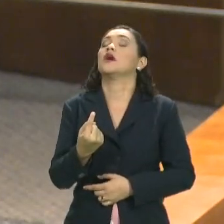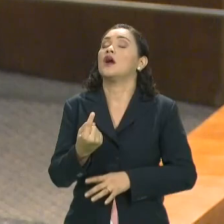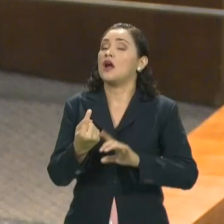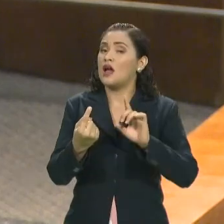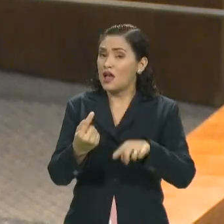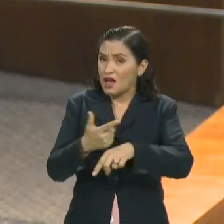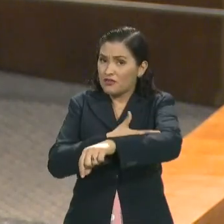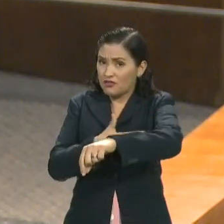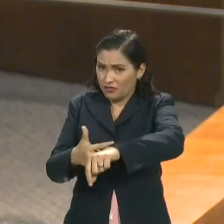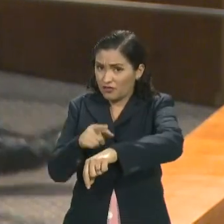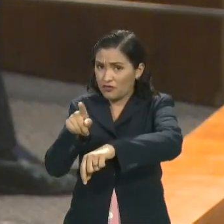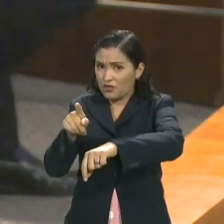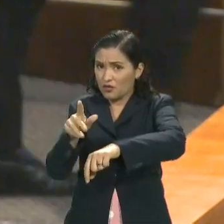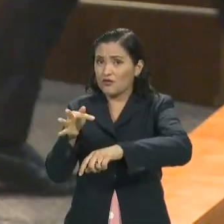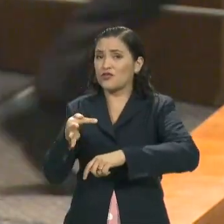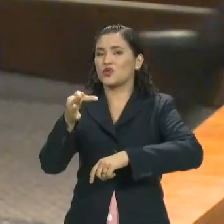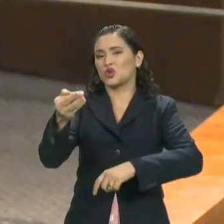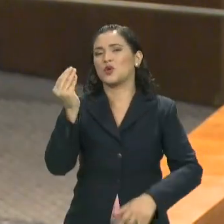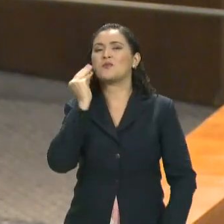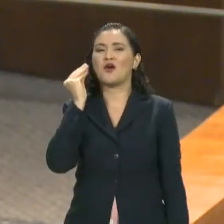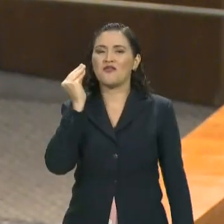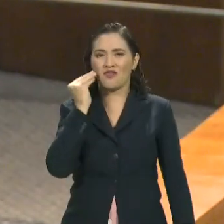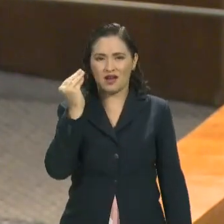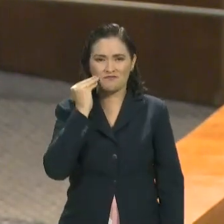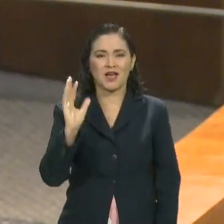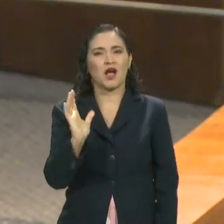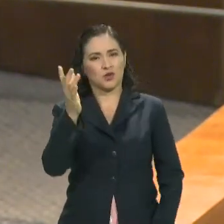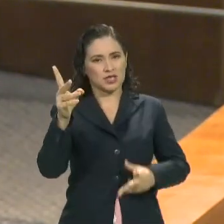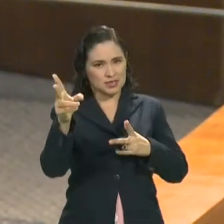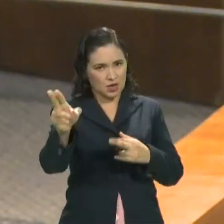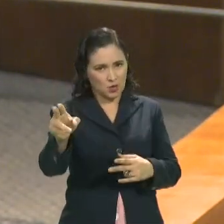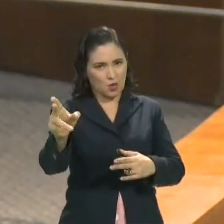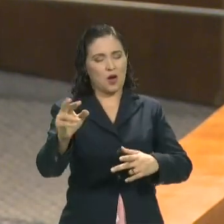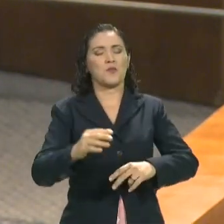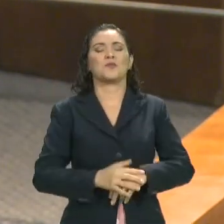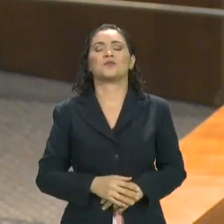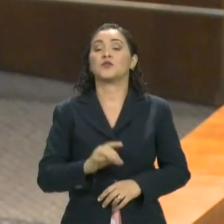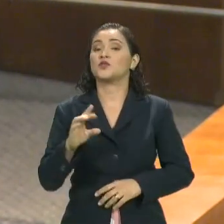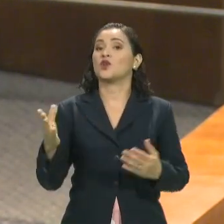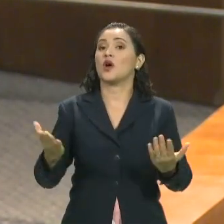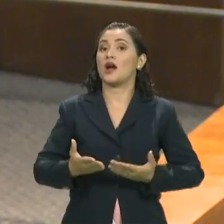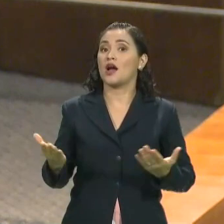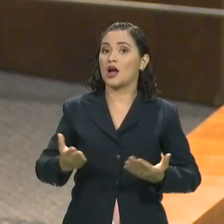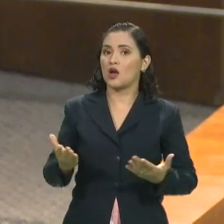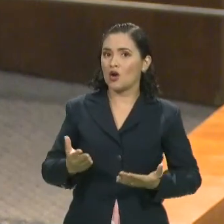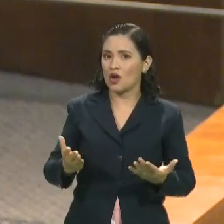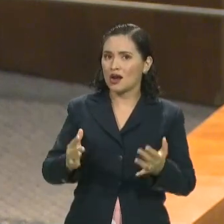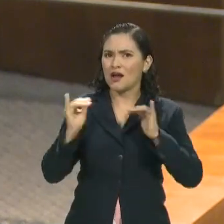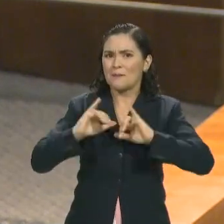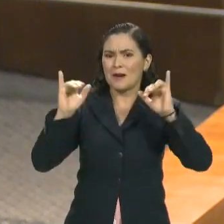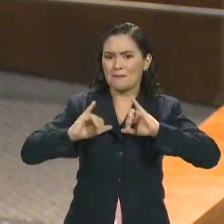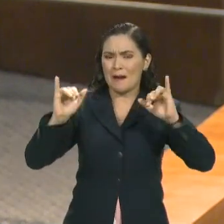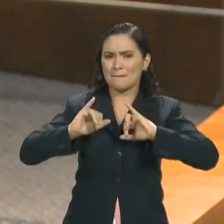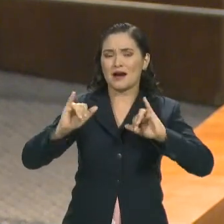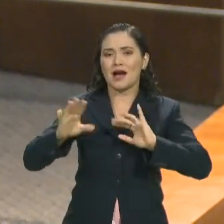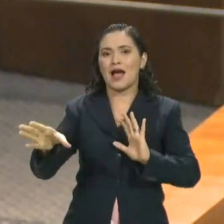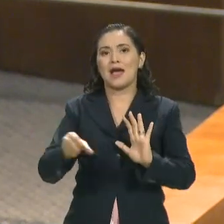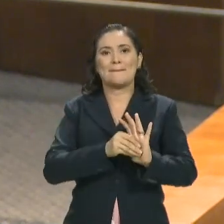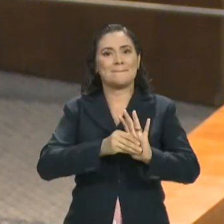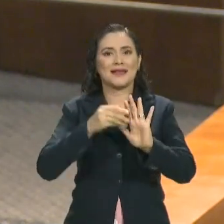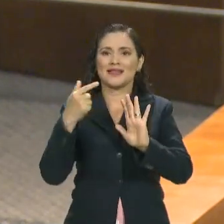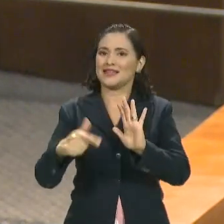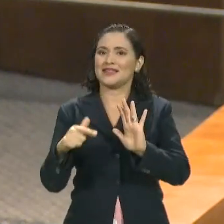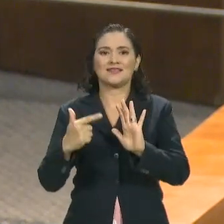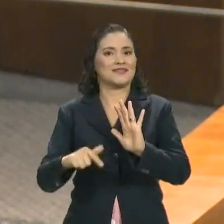feridos. Só agora vieram lamentar suas emendas ausentes, aonde eu, nesses últimos 7 anos, não tive um cargo